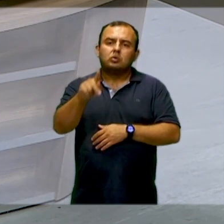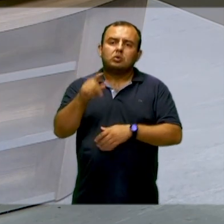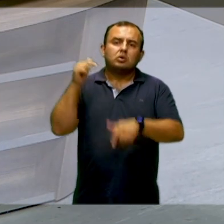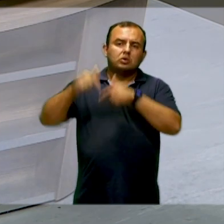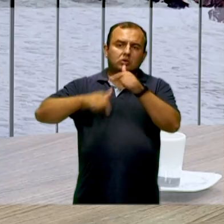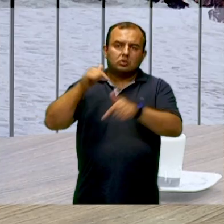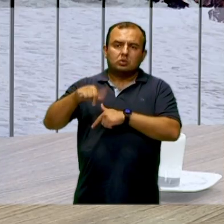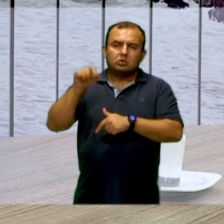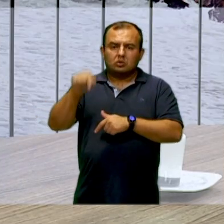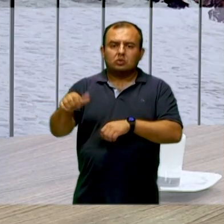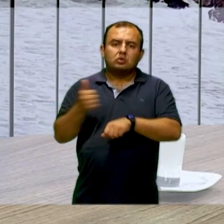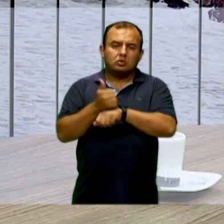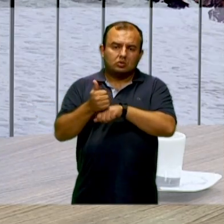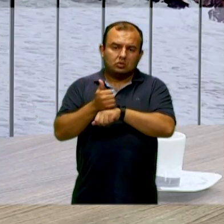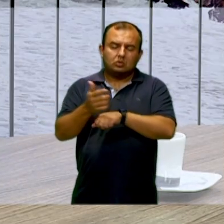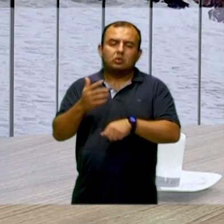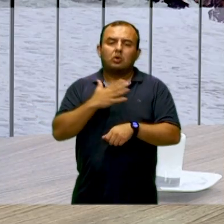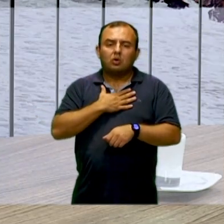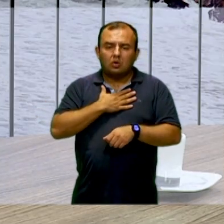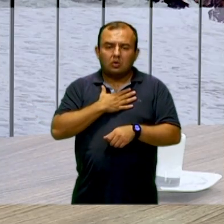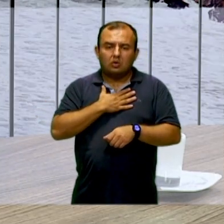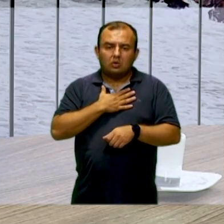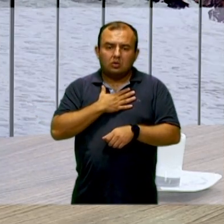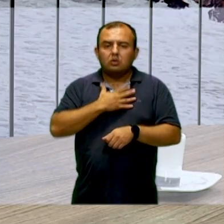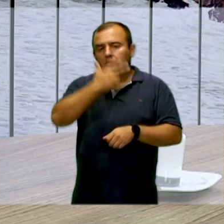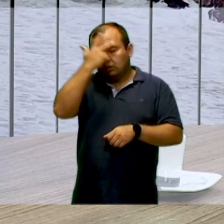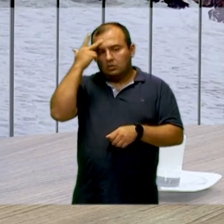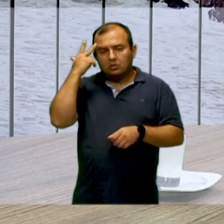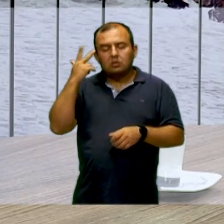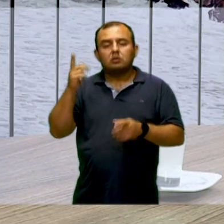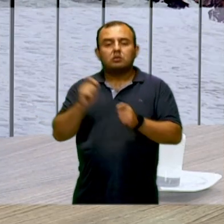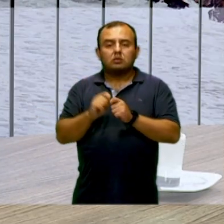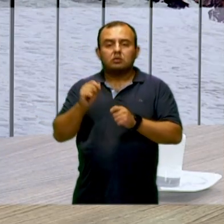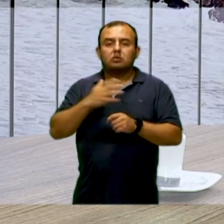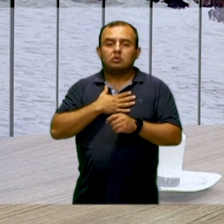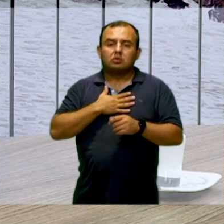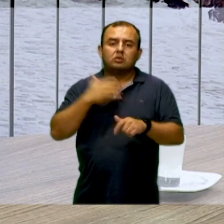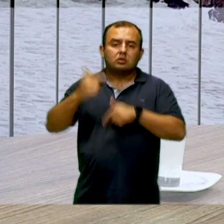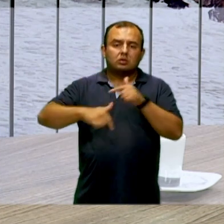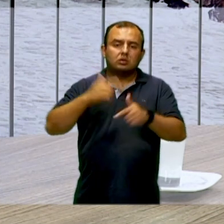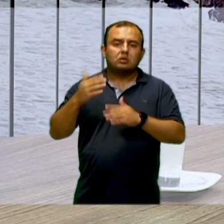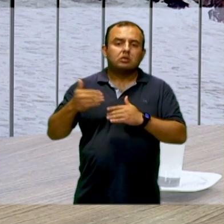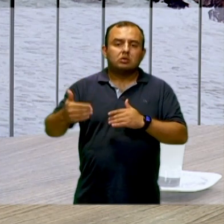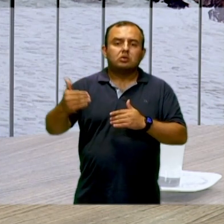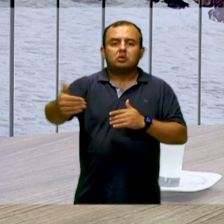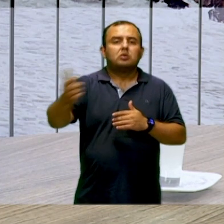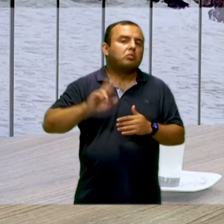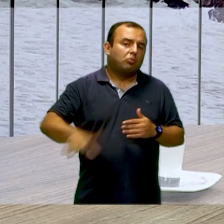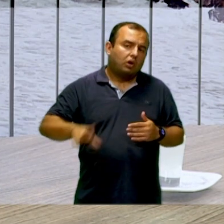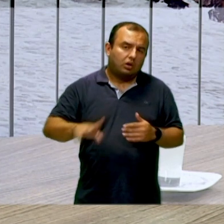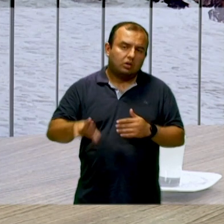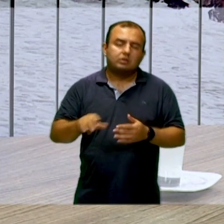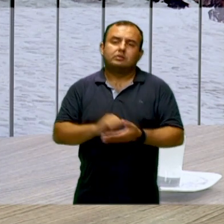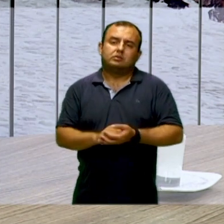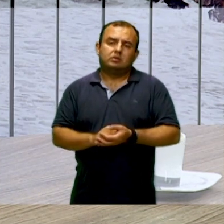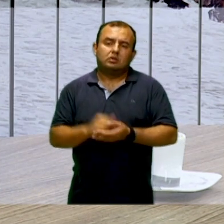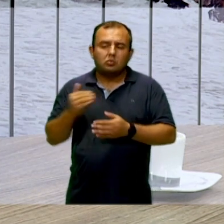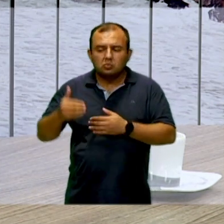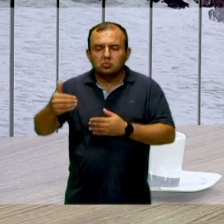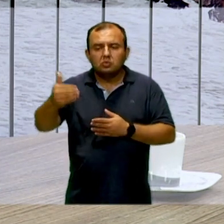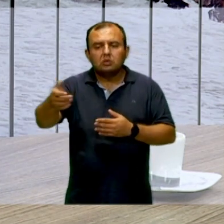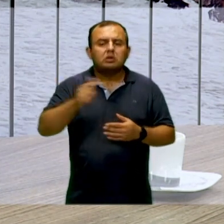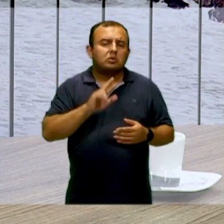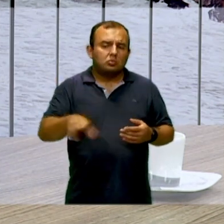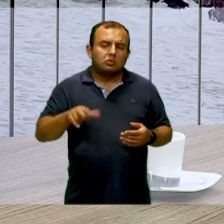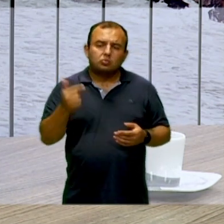é feito lá, os profissionais gostam. Aliás, as pessoas que fazem gostam, mas não é um trabalho de continuidade. Não é um trabalho